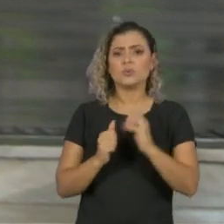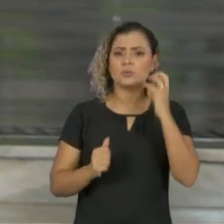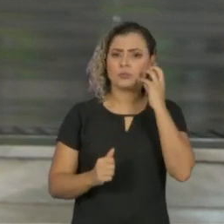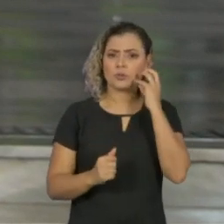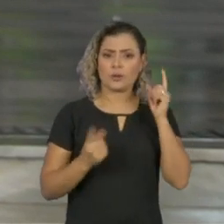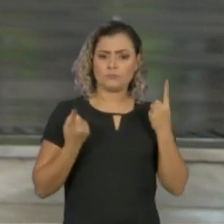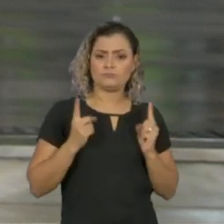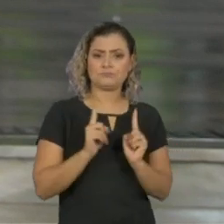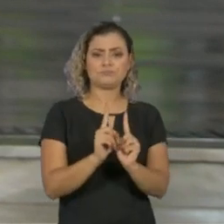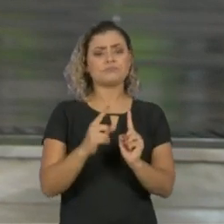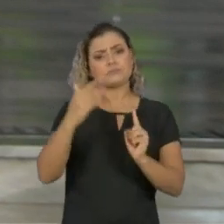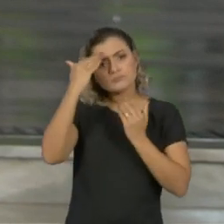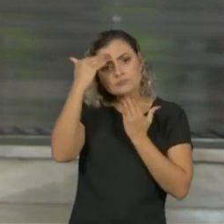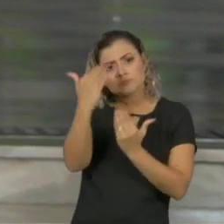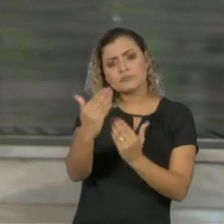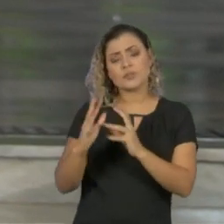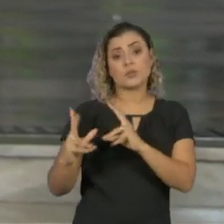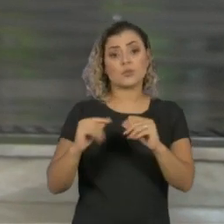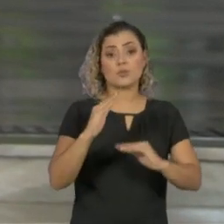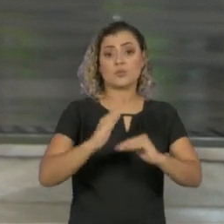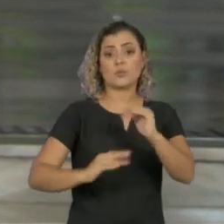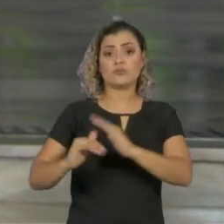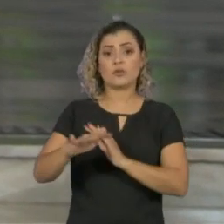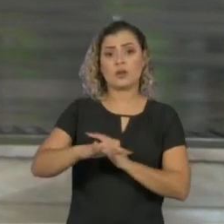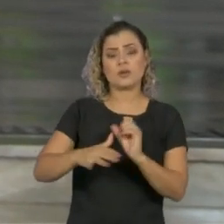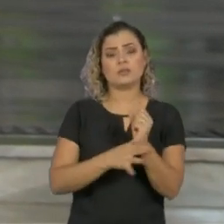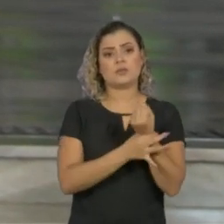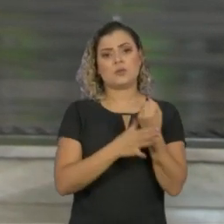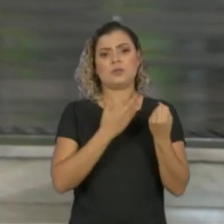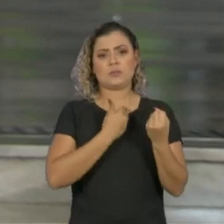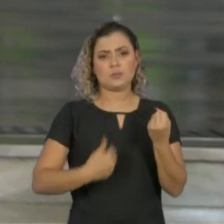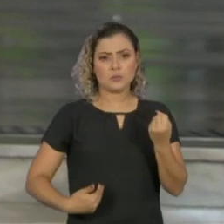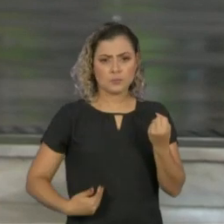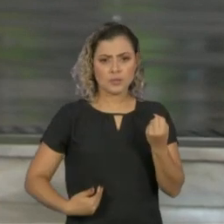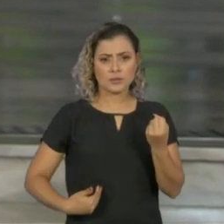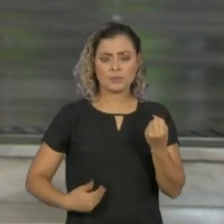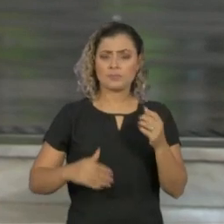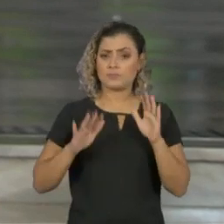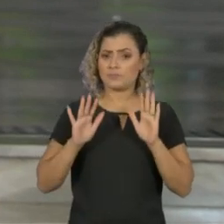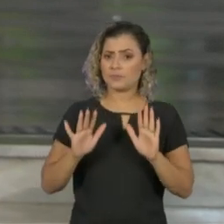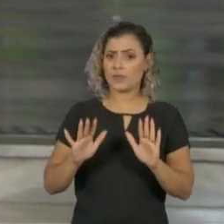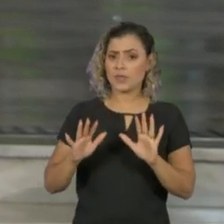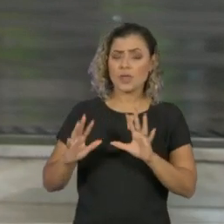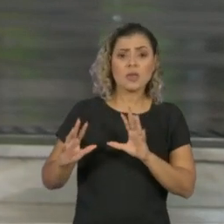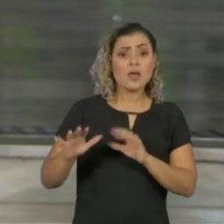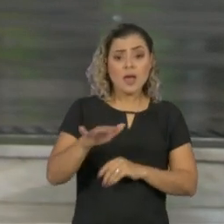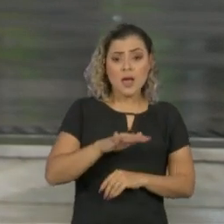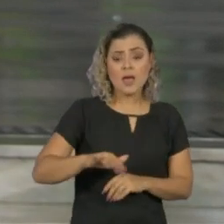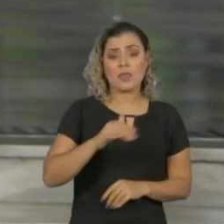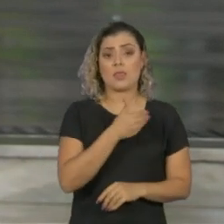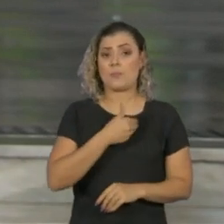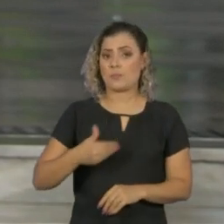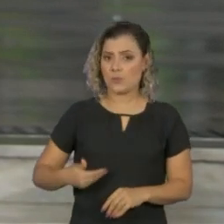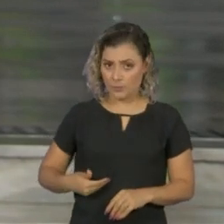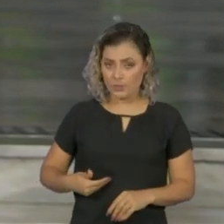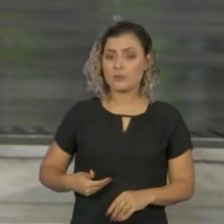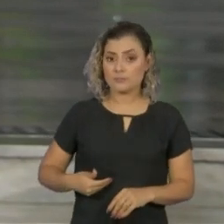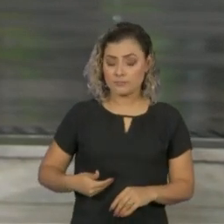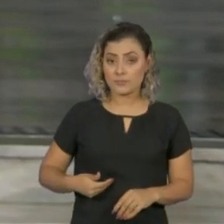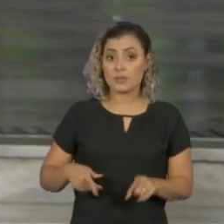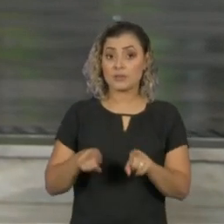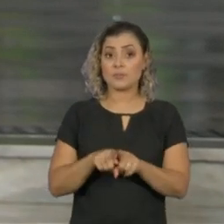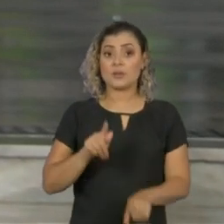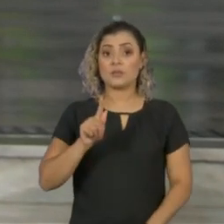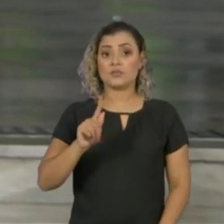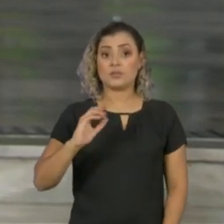Covas, um agradecimento a todos os profissionais de segurança pública. Primeiro, aqueles do âmbito público, a